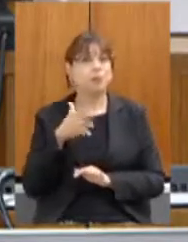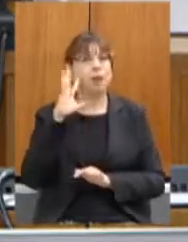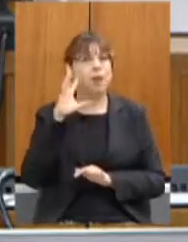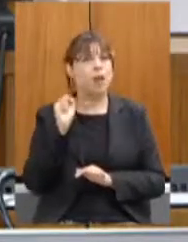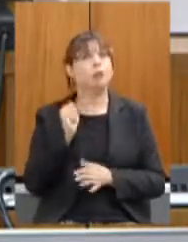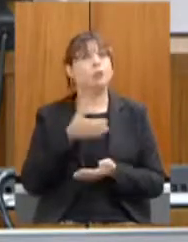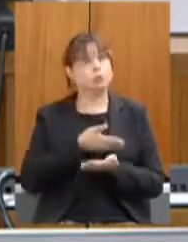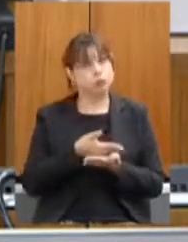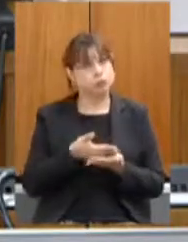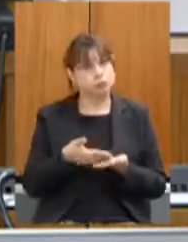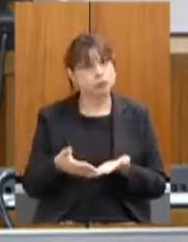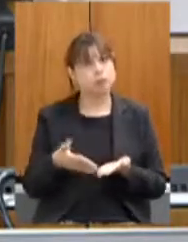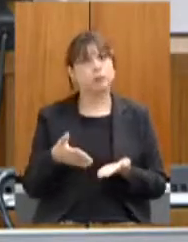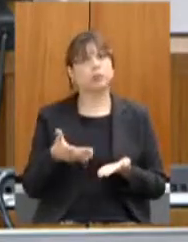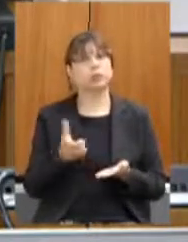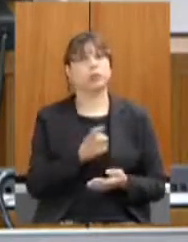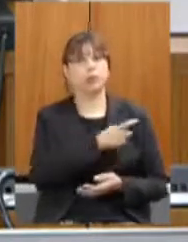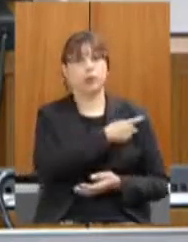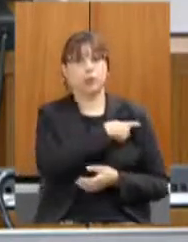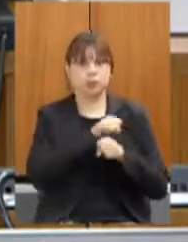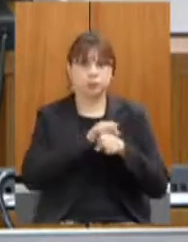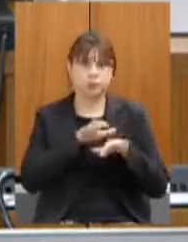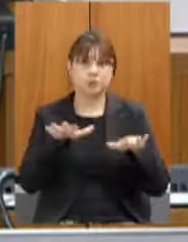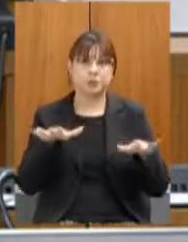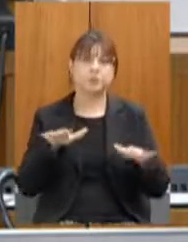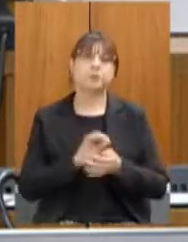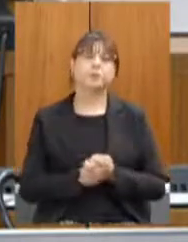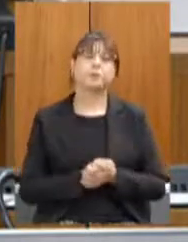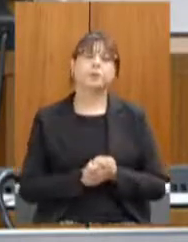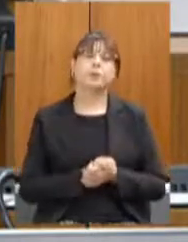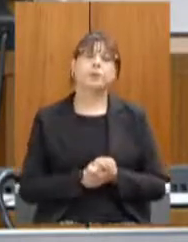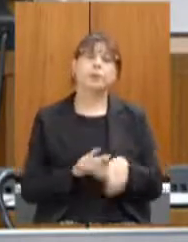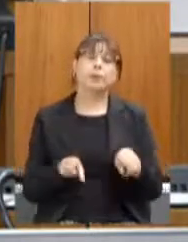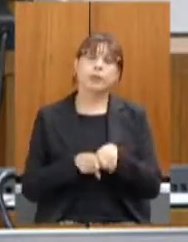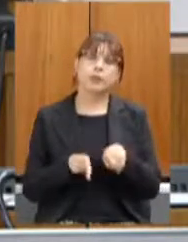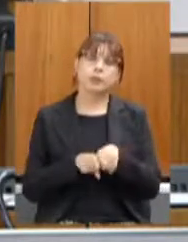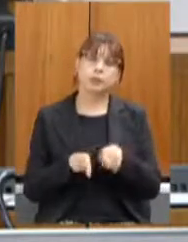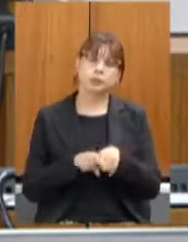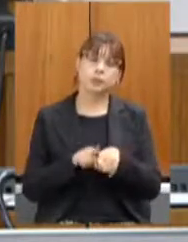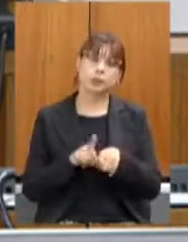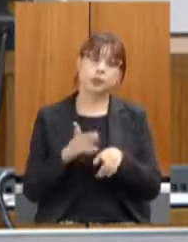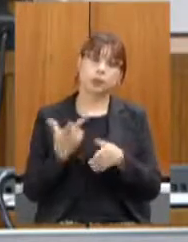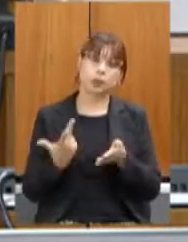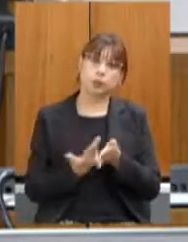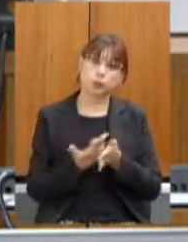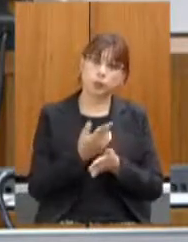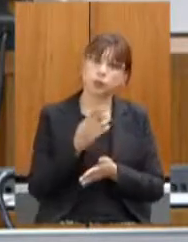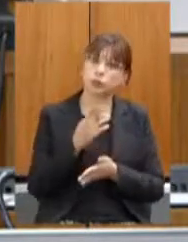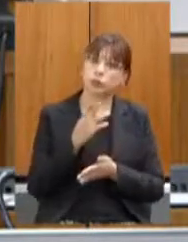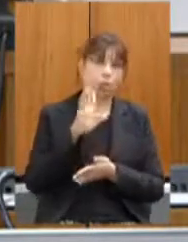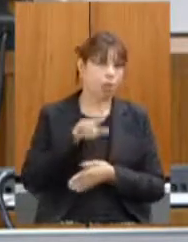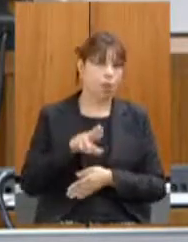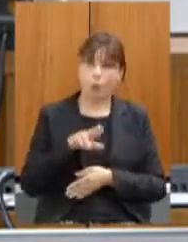ofertar a população em relação a cirurgias eletivas nós orientamos O Retorno das cirurgias eletivas estamos